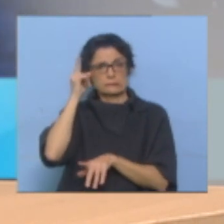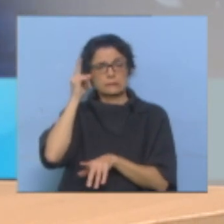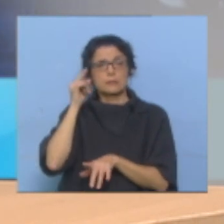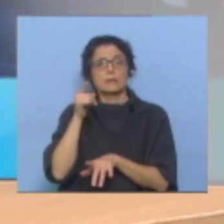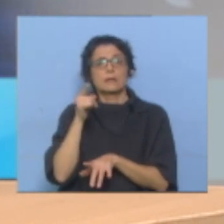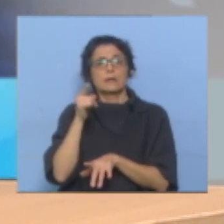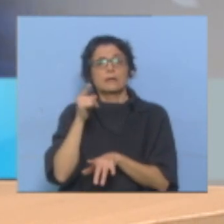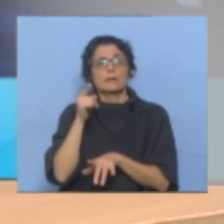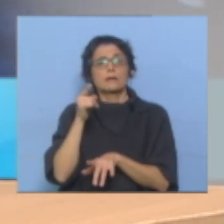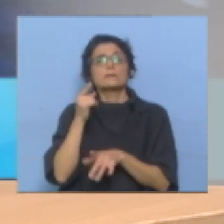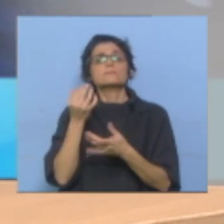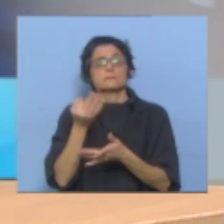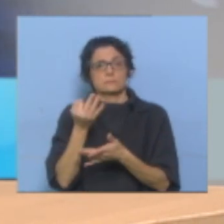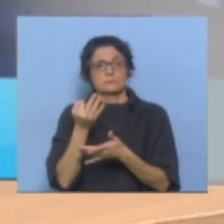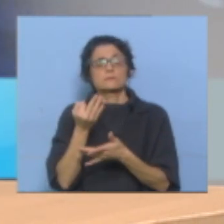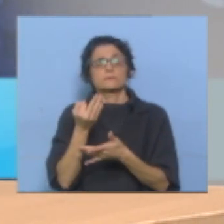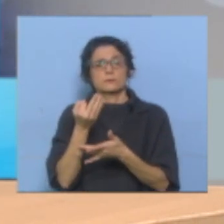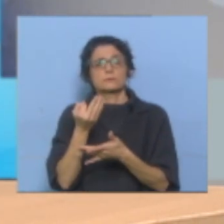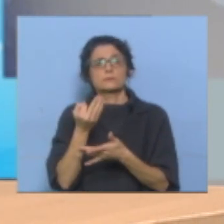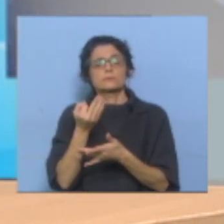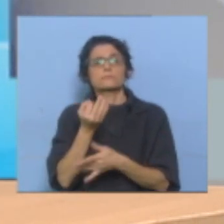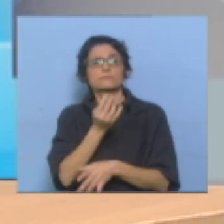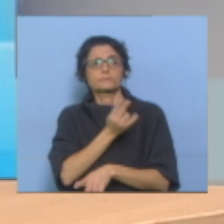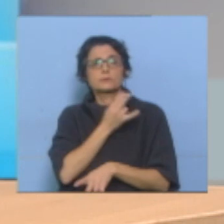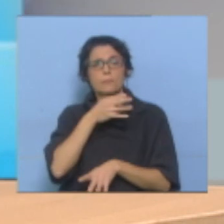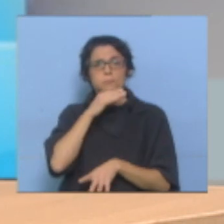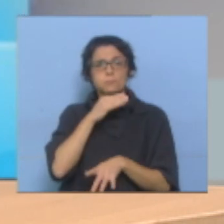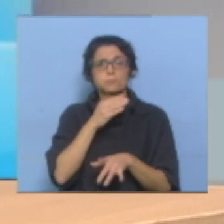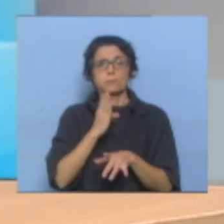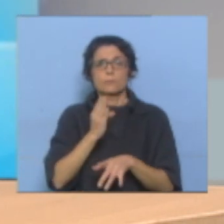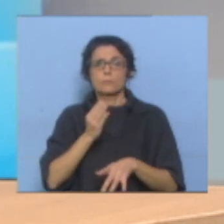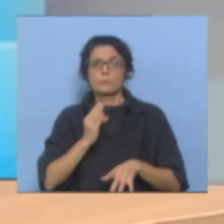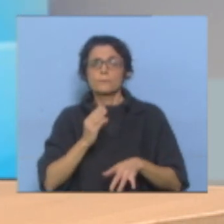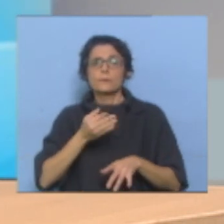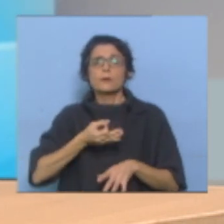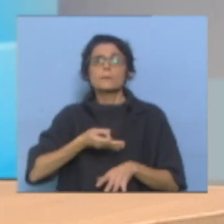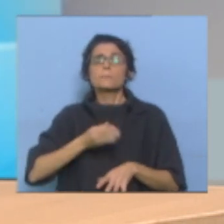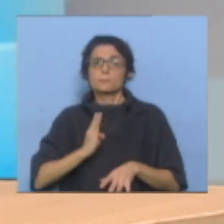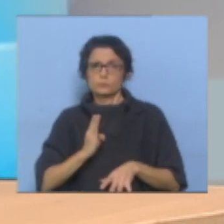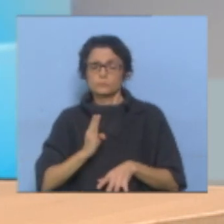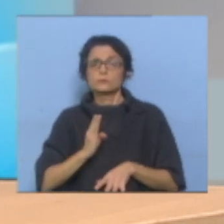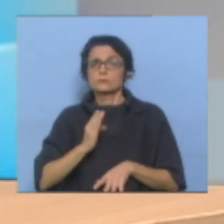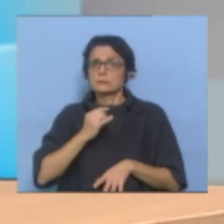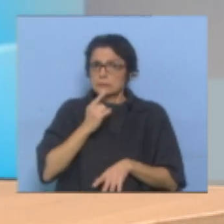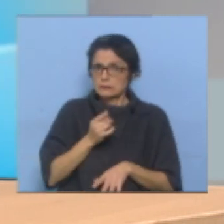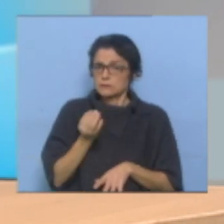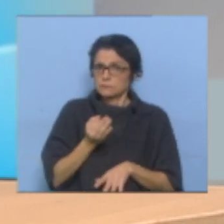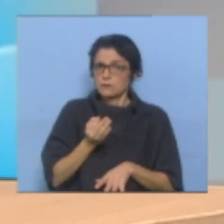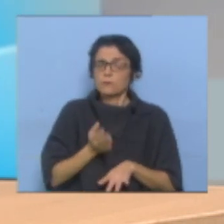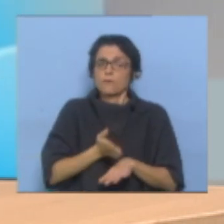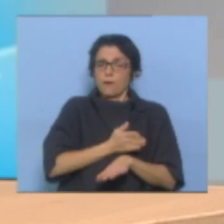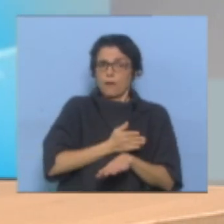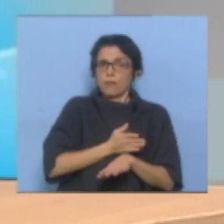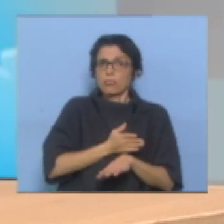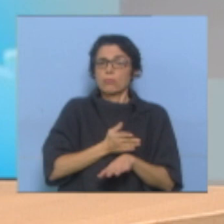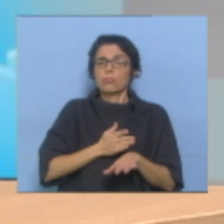Polícia Judiciária já admitiu que, por não ter sido logo inicialmente começado a tratar como um caso judicial,